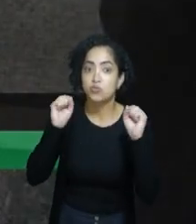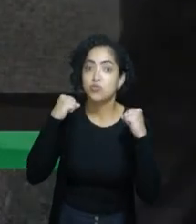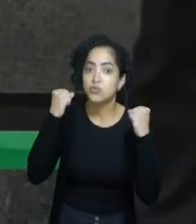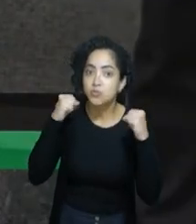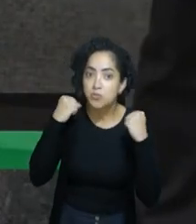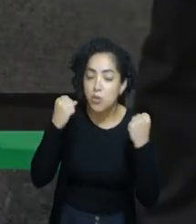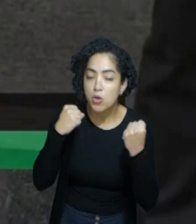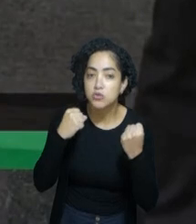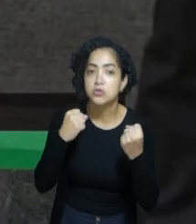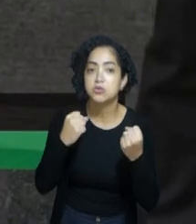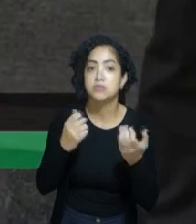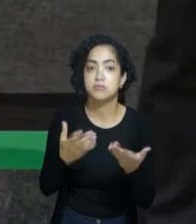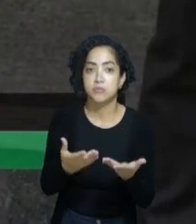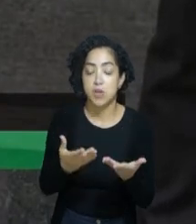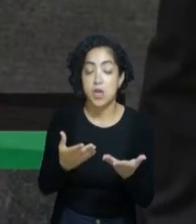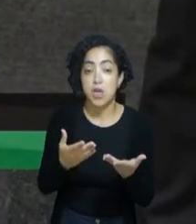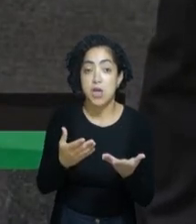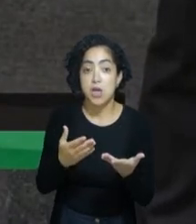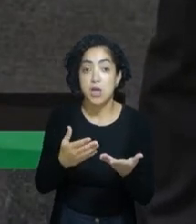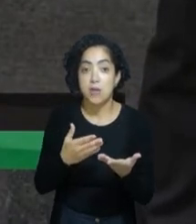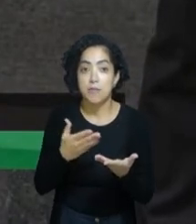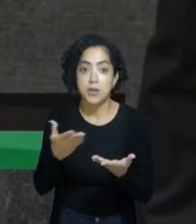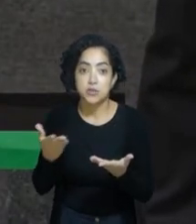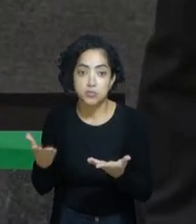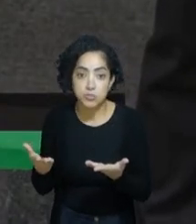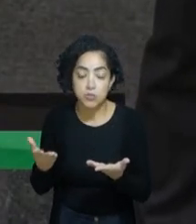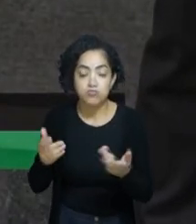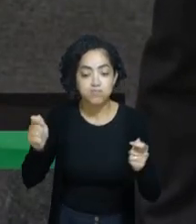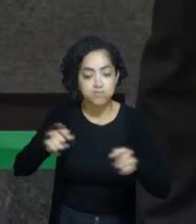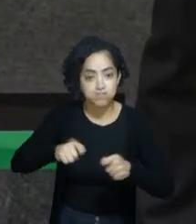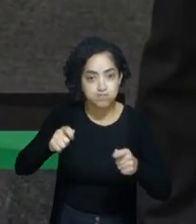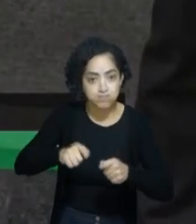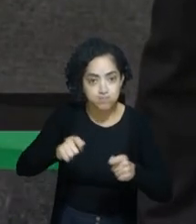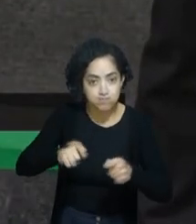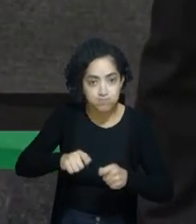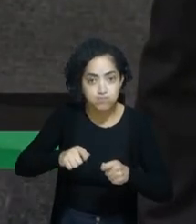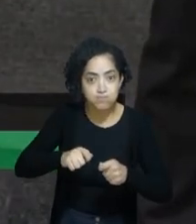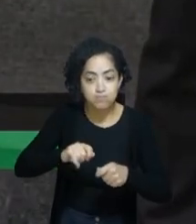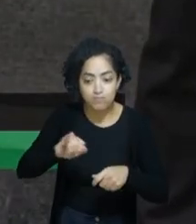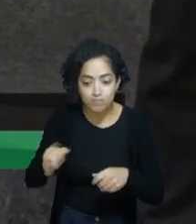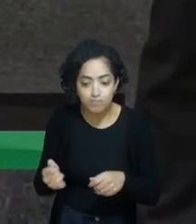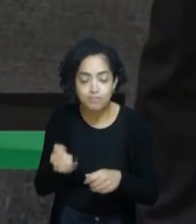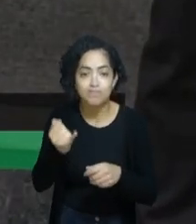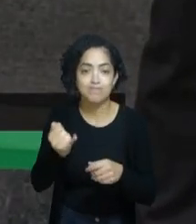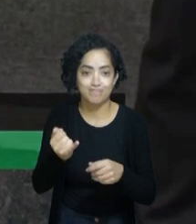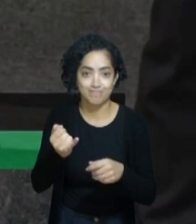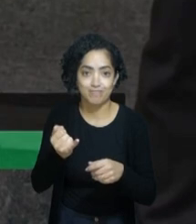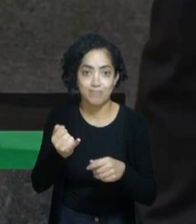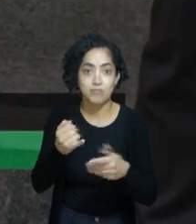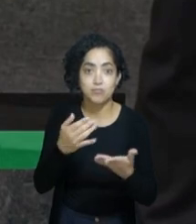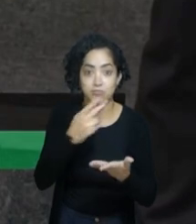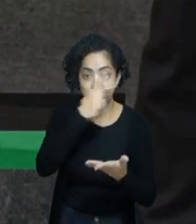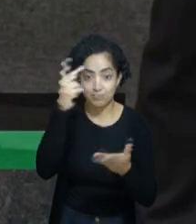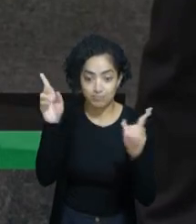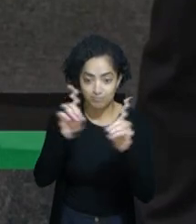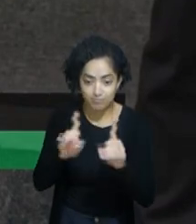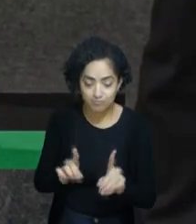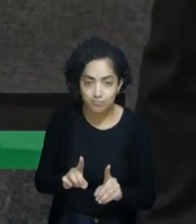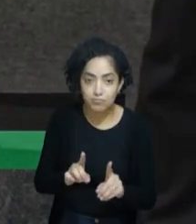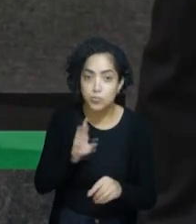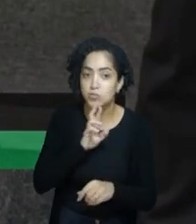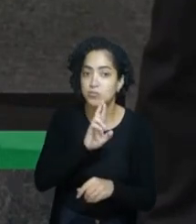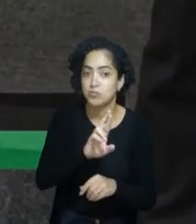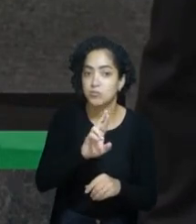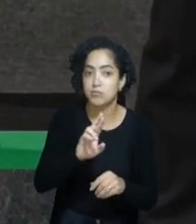muito verdadeiro a partir do momento que se tem a oportunidade do esporte para as pessoas com deficiência os resultados são imensuráveis